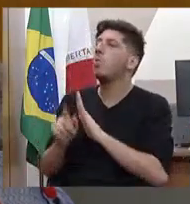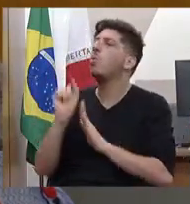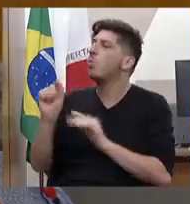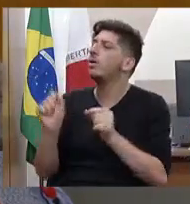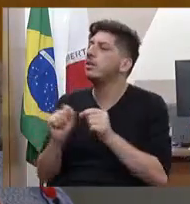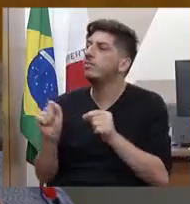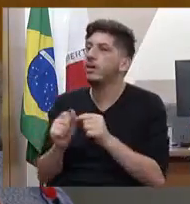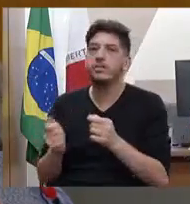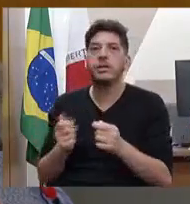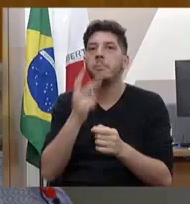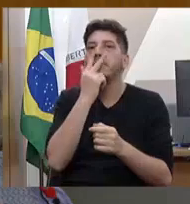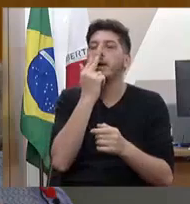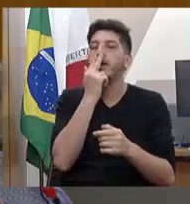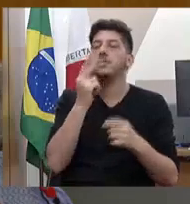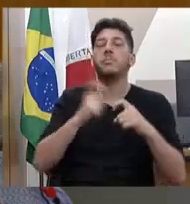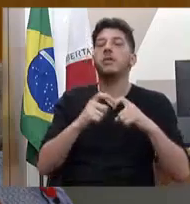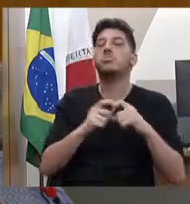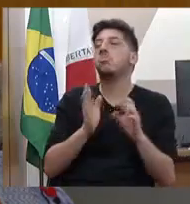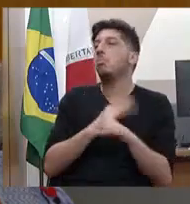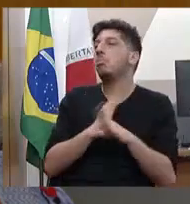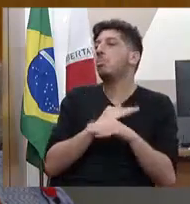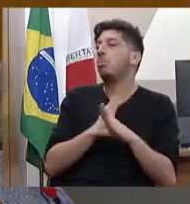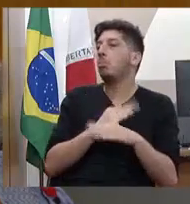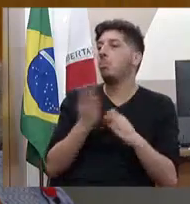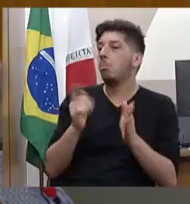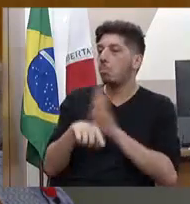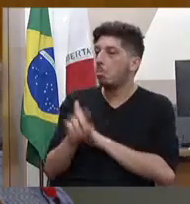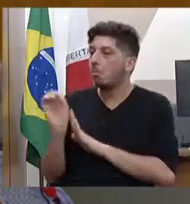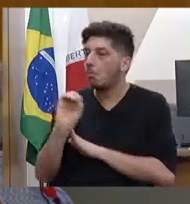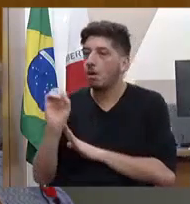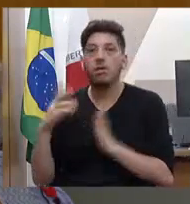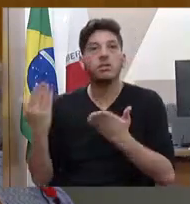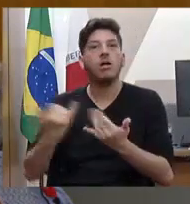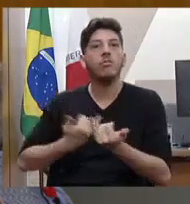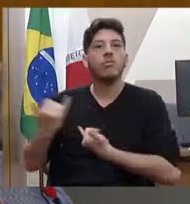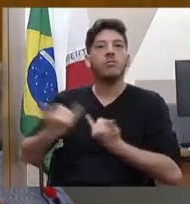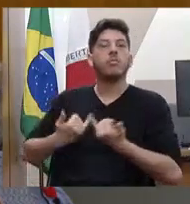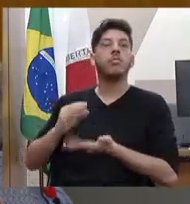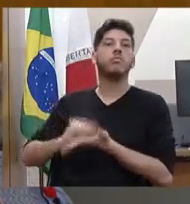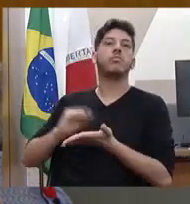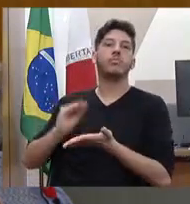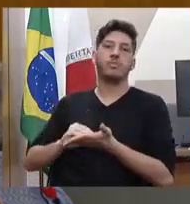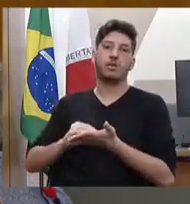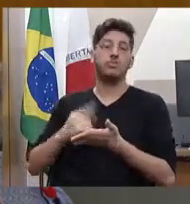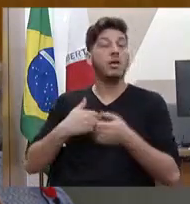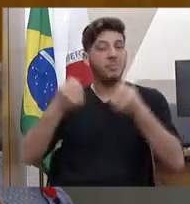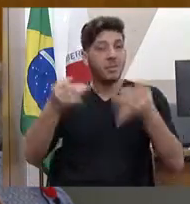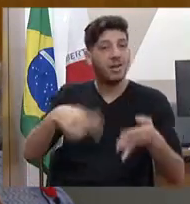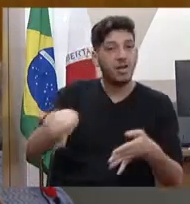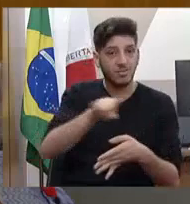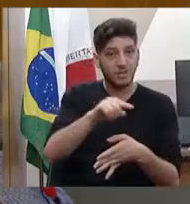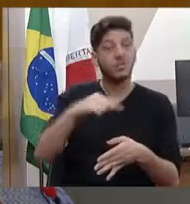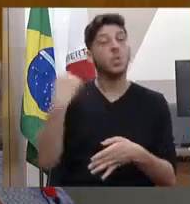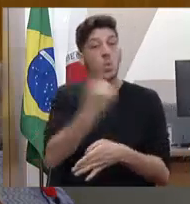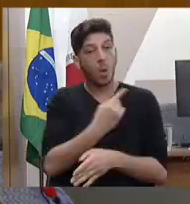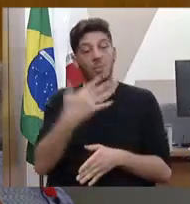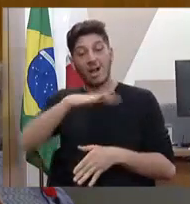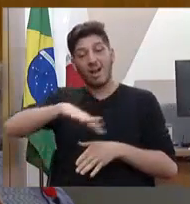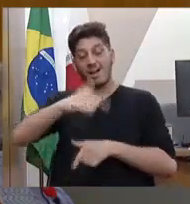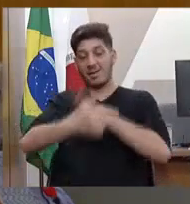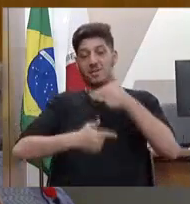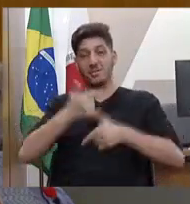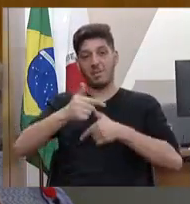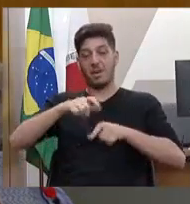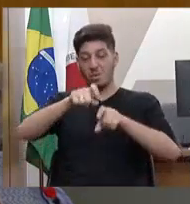fazendo isso fica sobre notificado Então tô falando uma coisa aqui que para nós na área rural inclusive é muito mais difícil